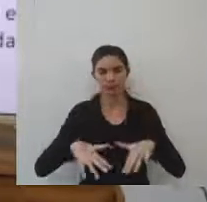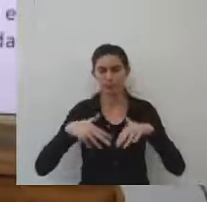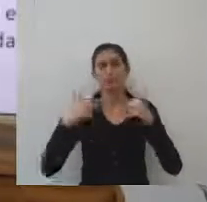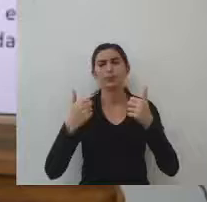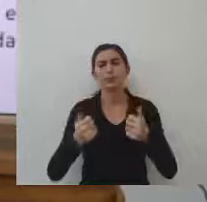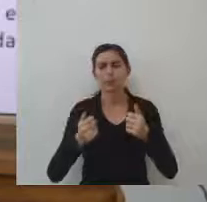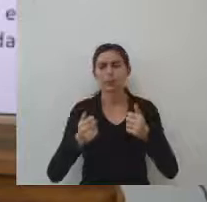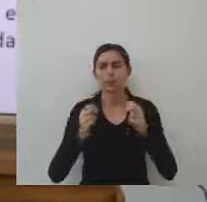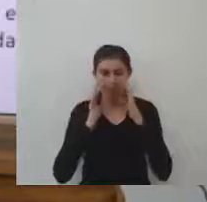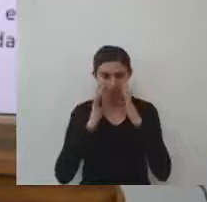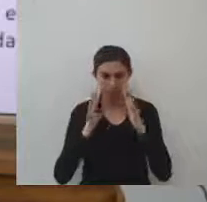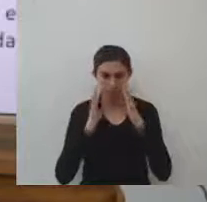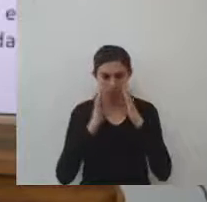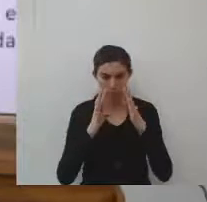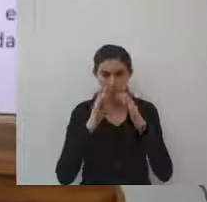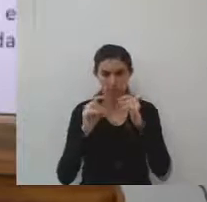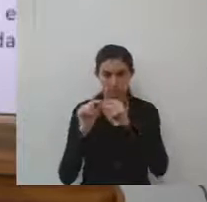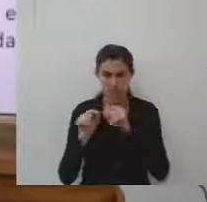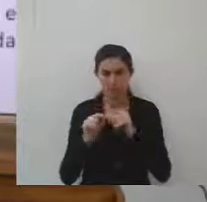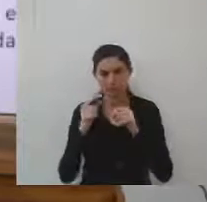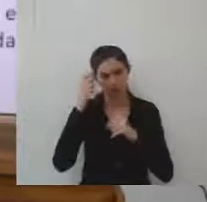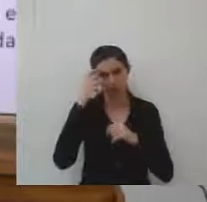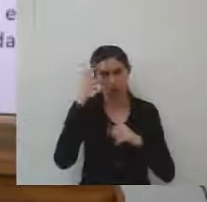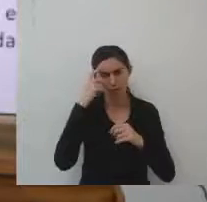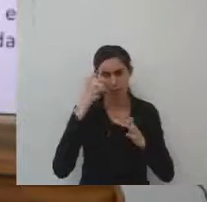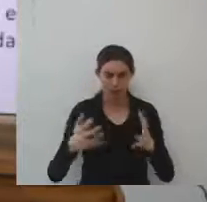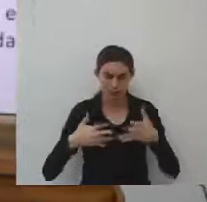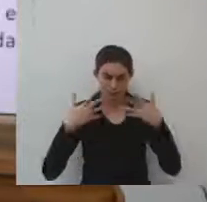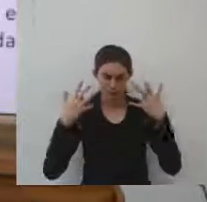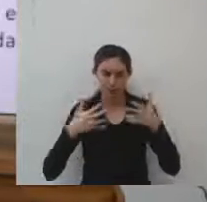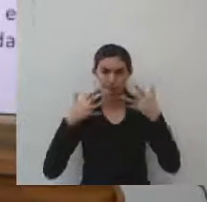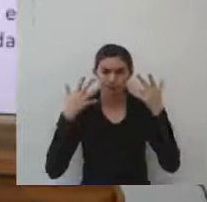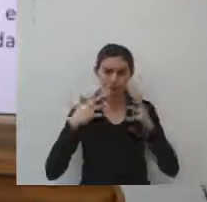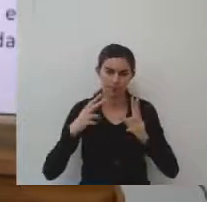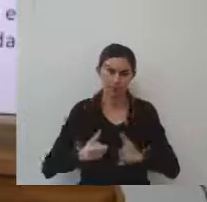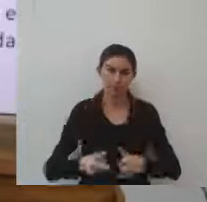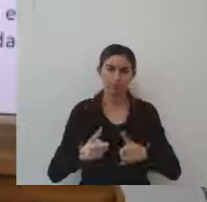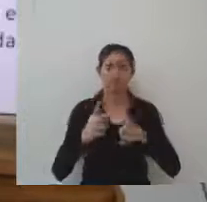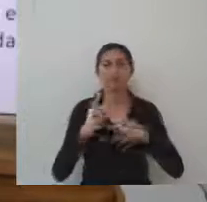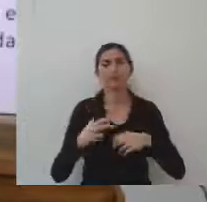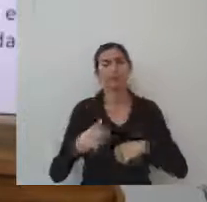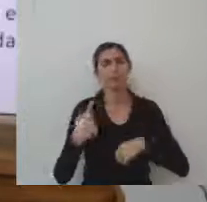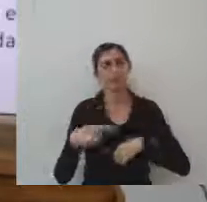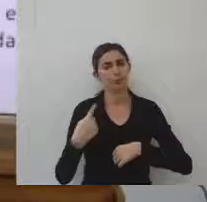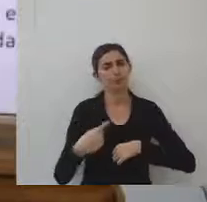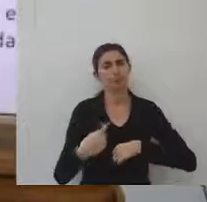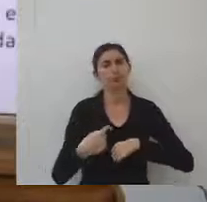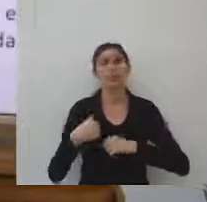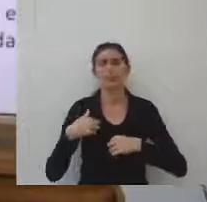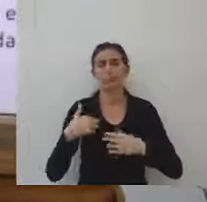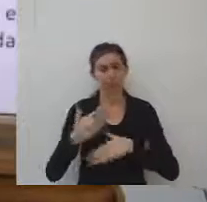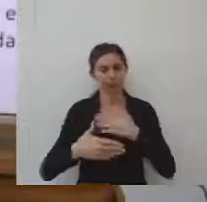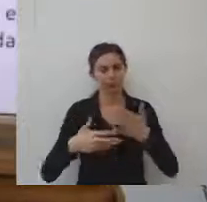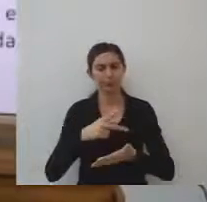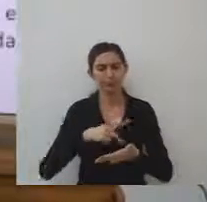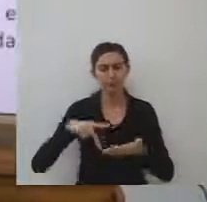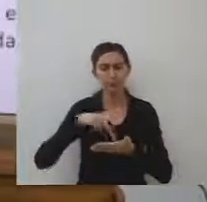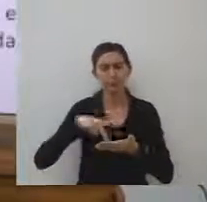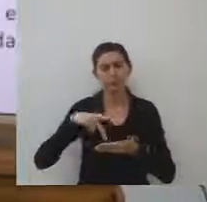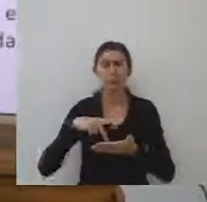a concentração, faz com que a memória seja estimulada constantemente. Por que isso? Porque à medida que eu danço,